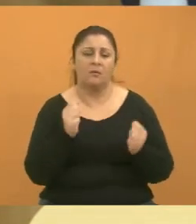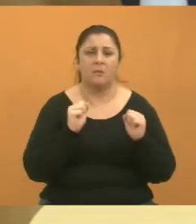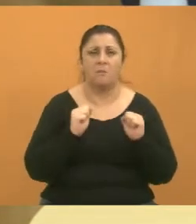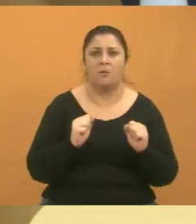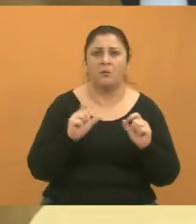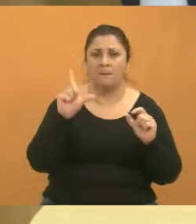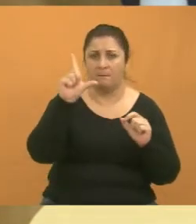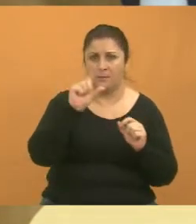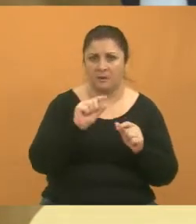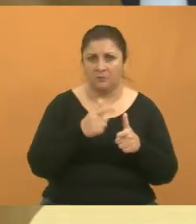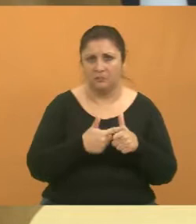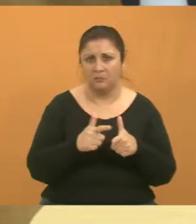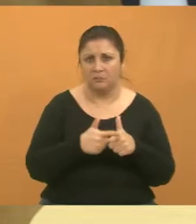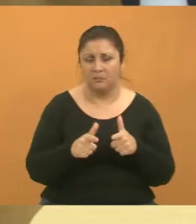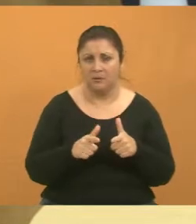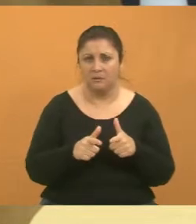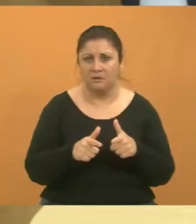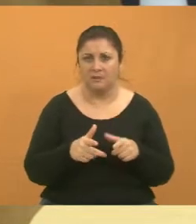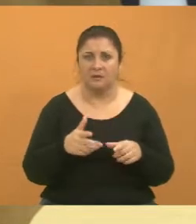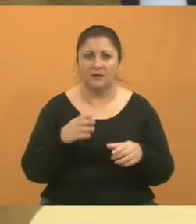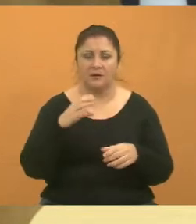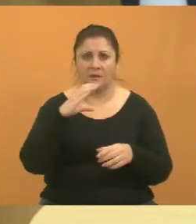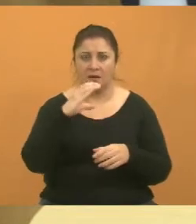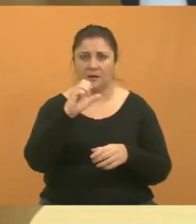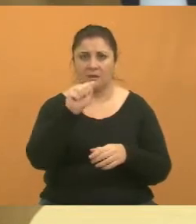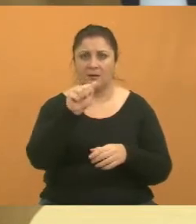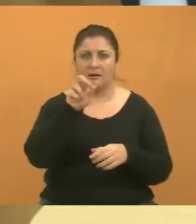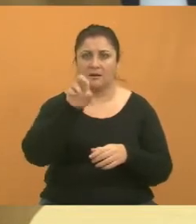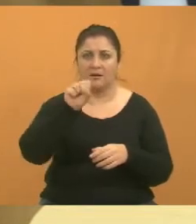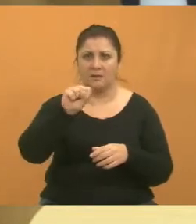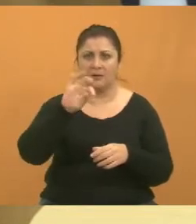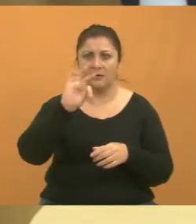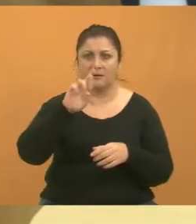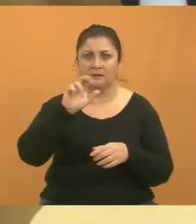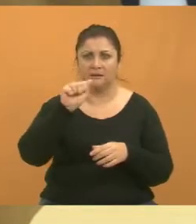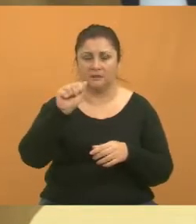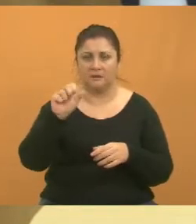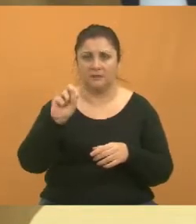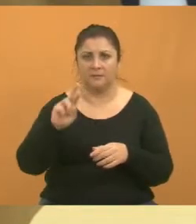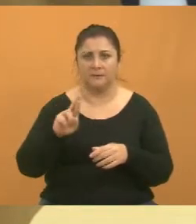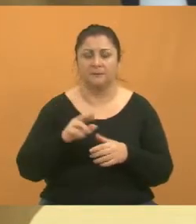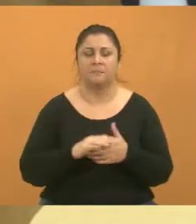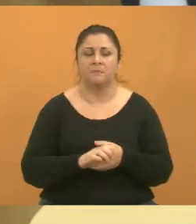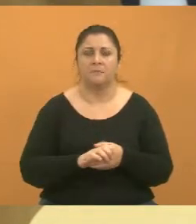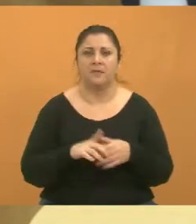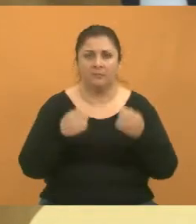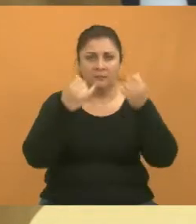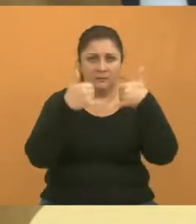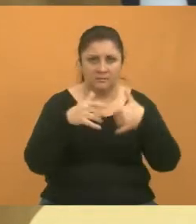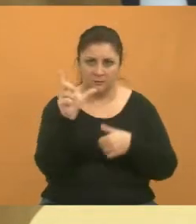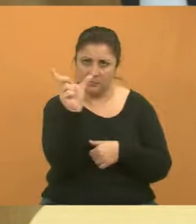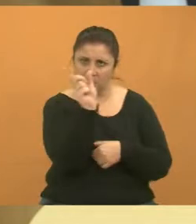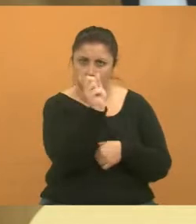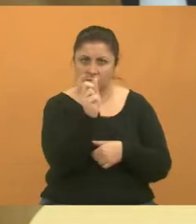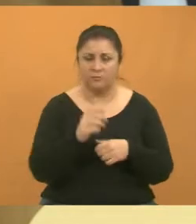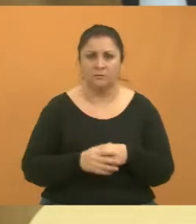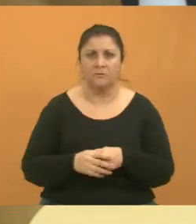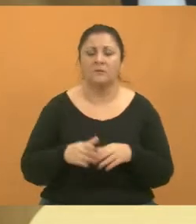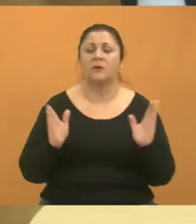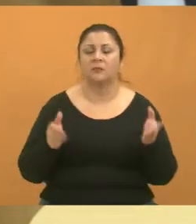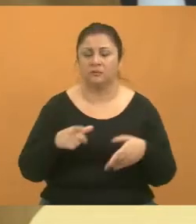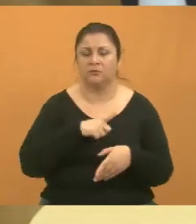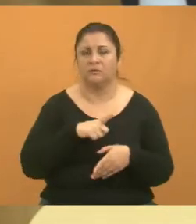este problema seria a castração. Bom, eu vou acelerar um pouquinho minha apresentação dizendo o seguinte: já estão sendo feitas